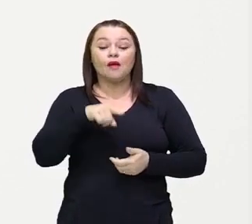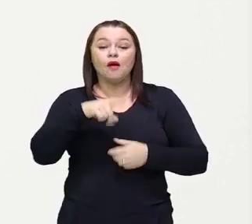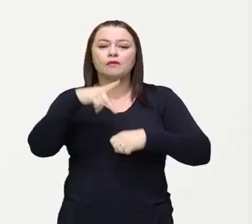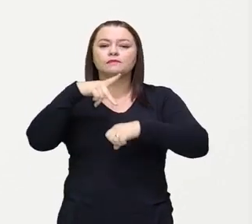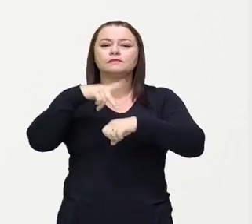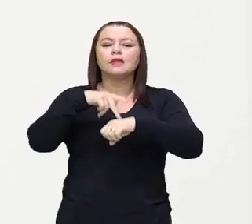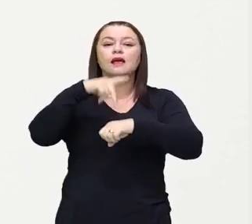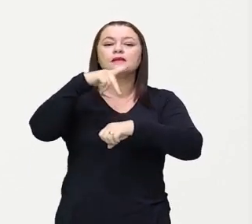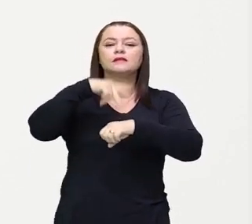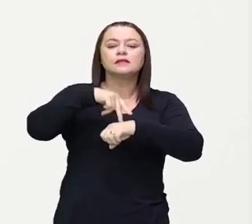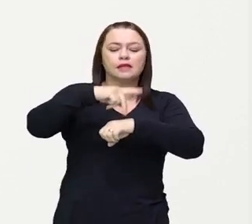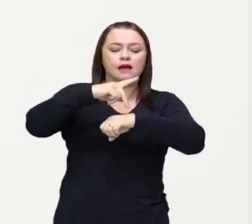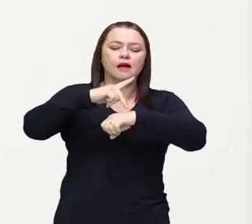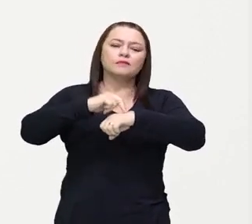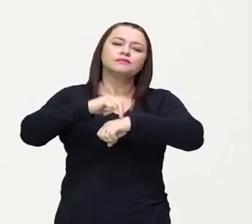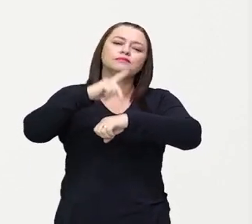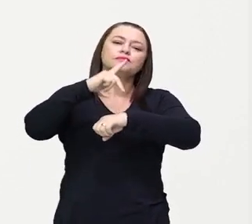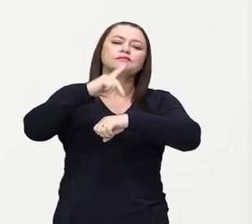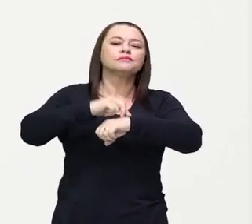a cigarra